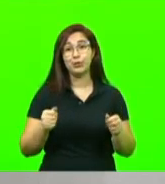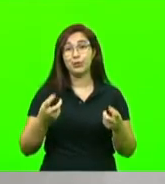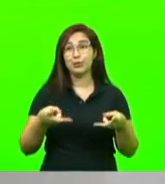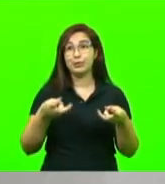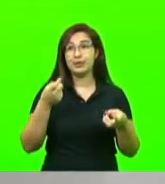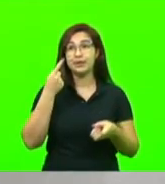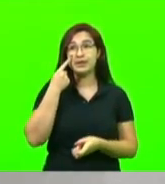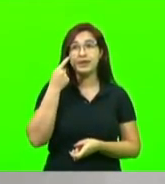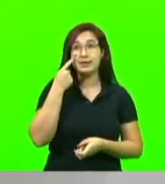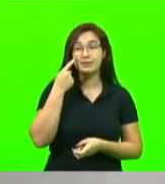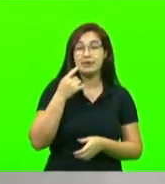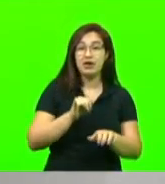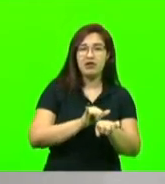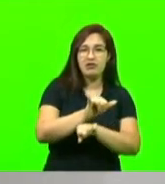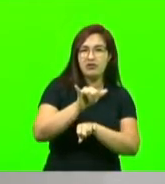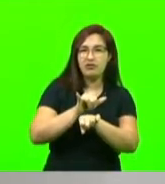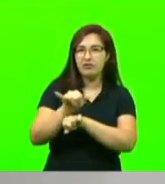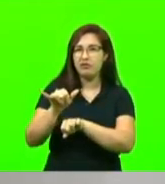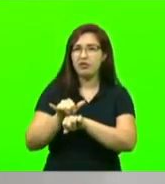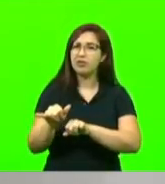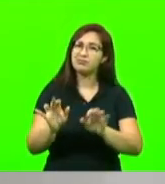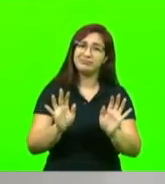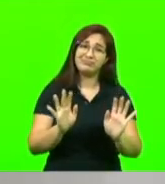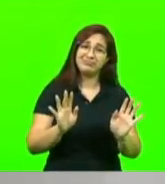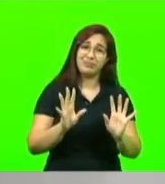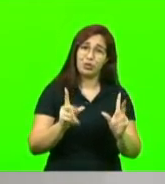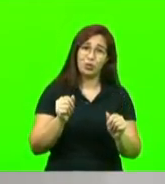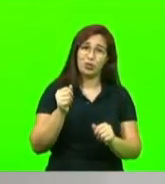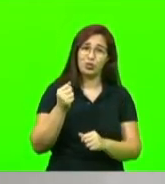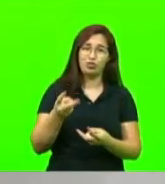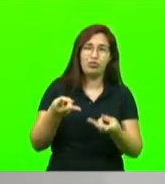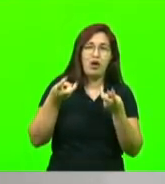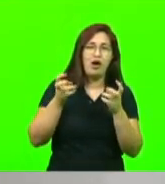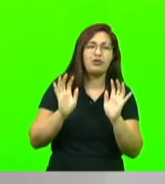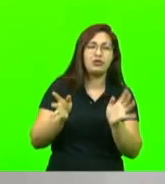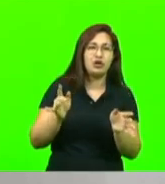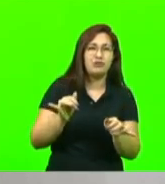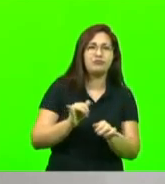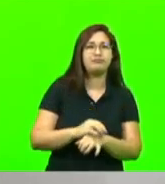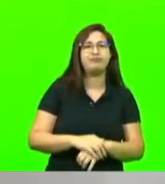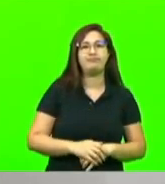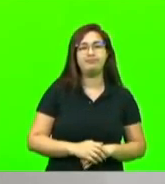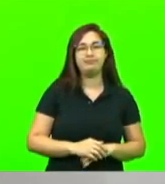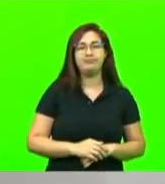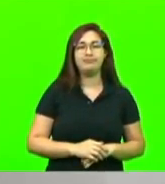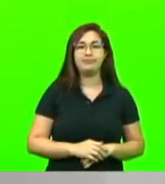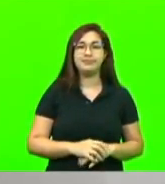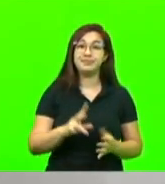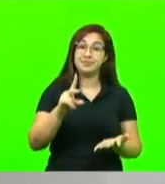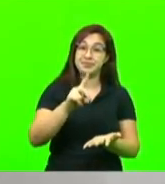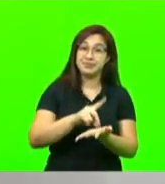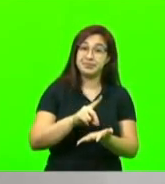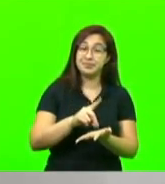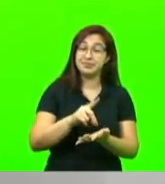não vai enganar ninguém. Né? Não vai enganar ninguém. Fato é